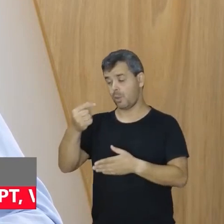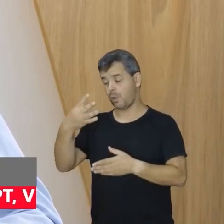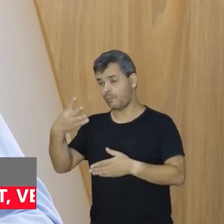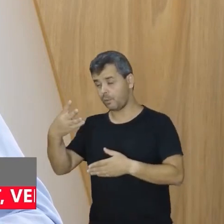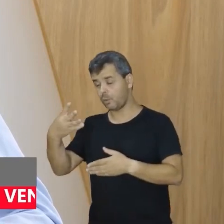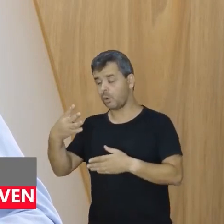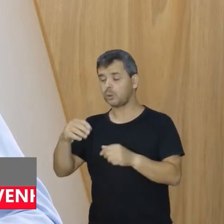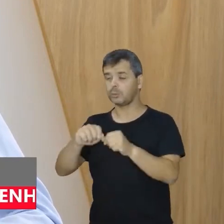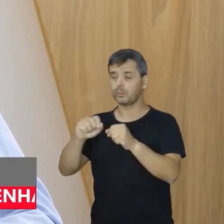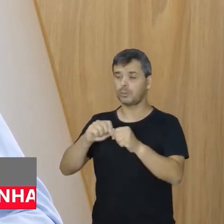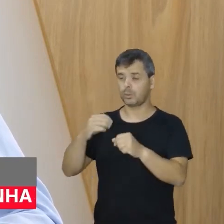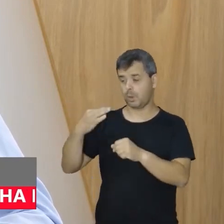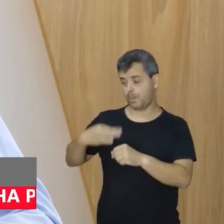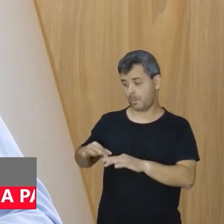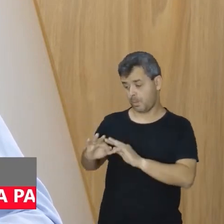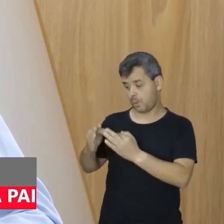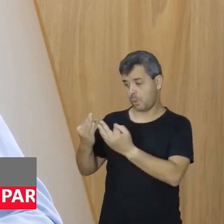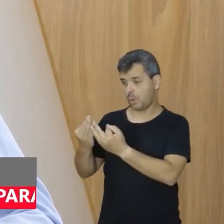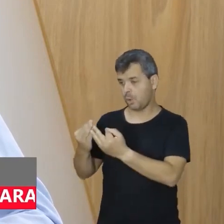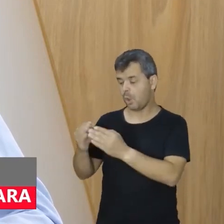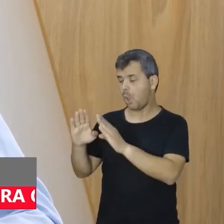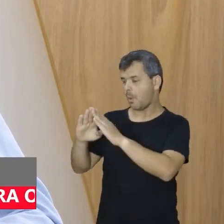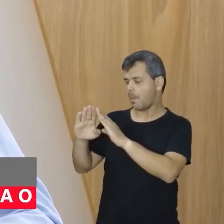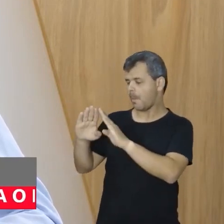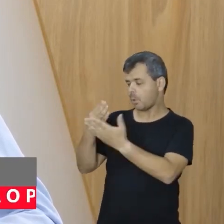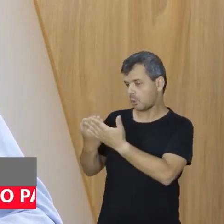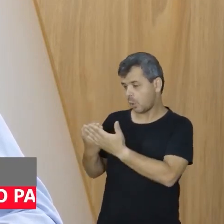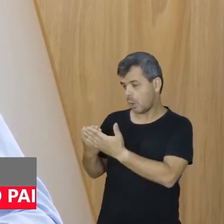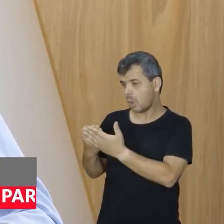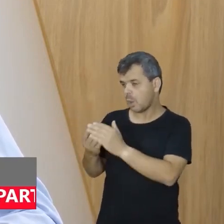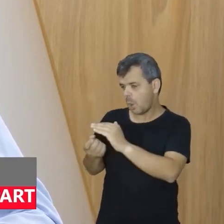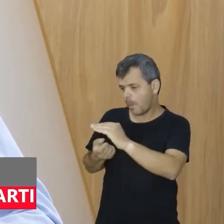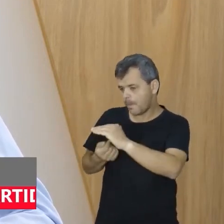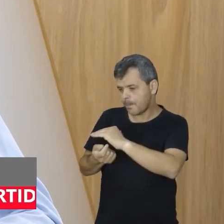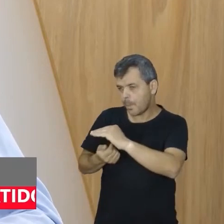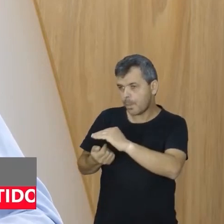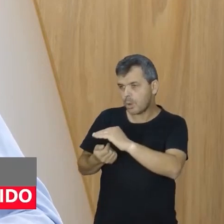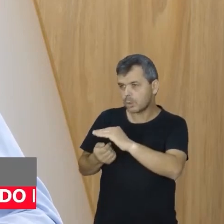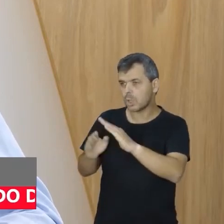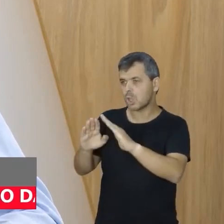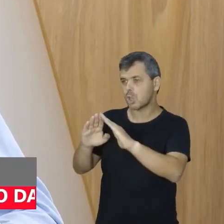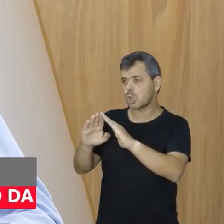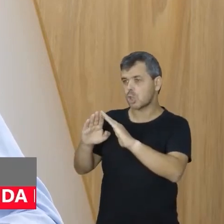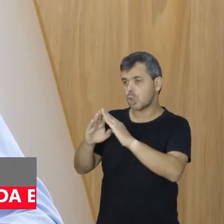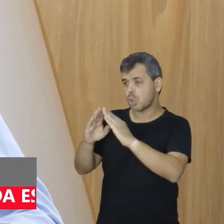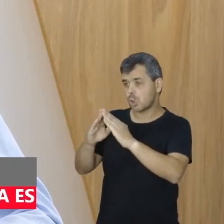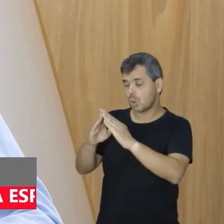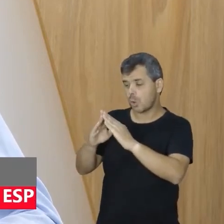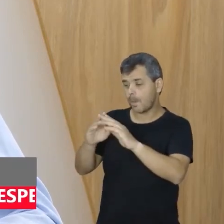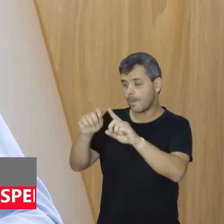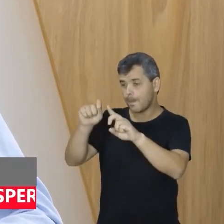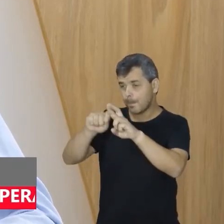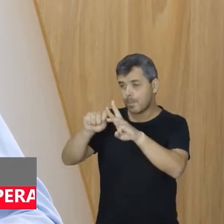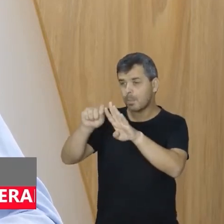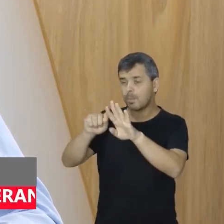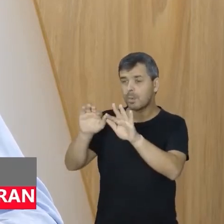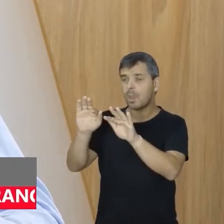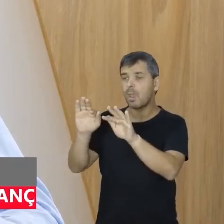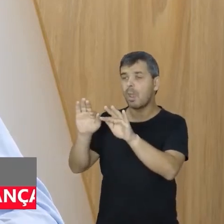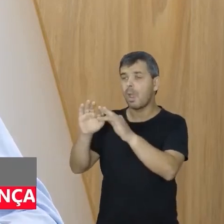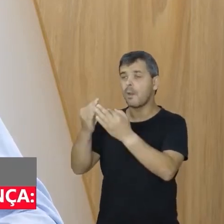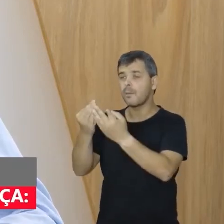os programas Bolsa Escola e Poupança Escola. Ou seja, o jovem vai receber mensalmente a família para